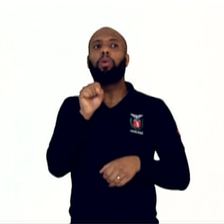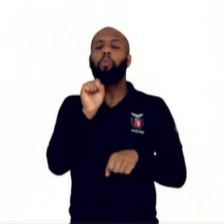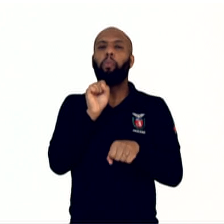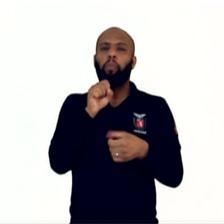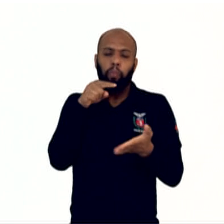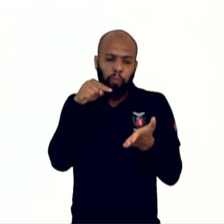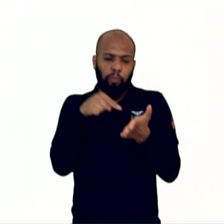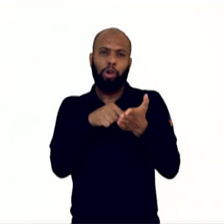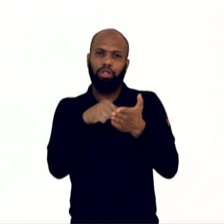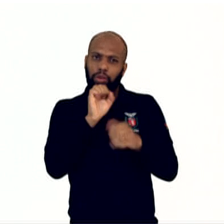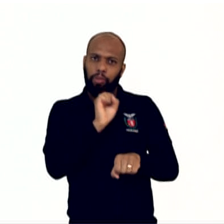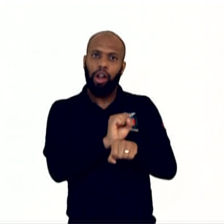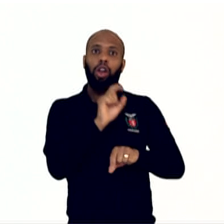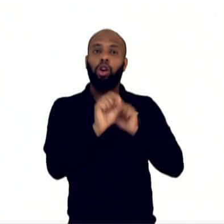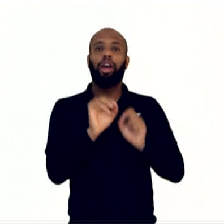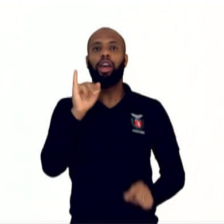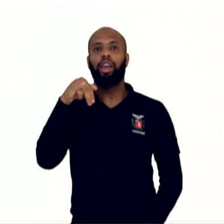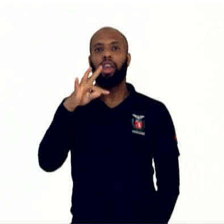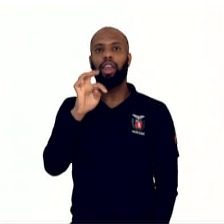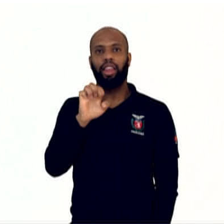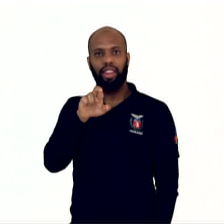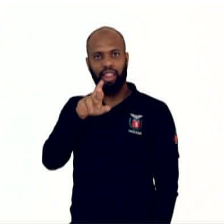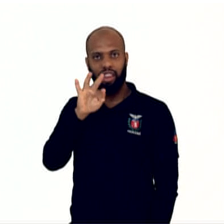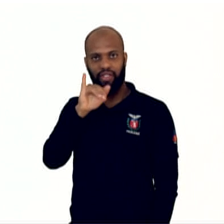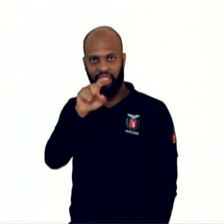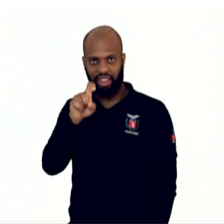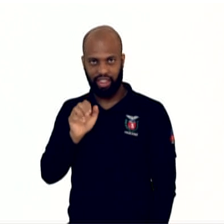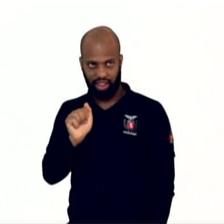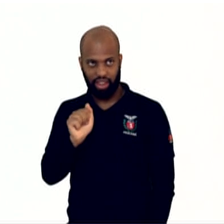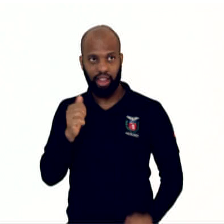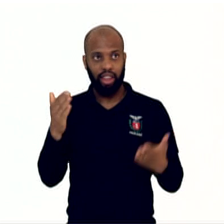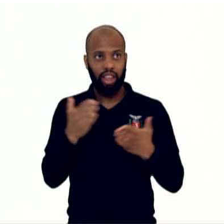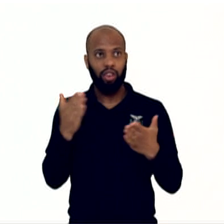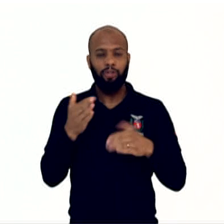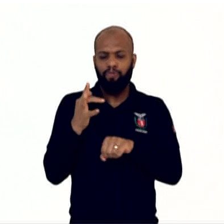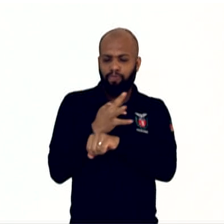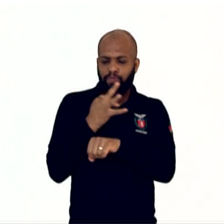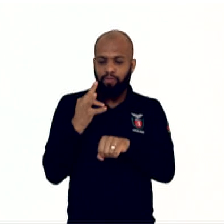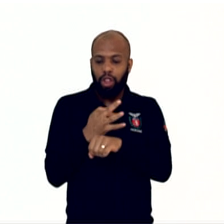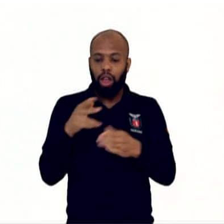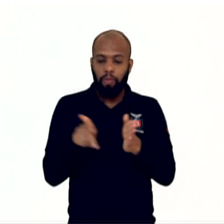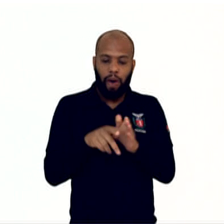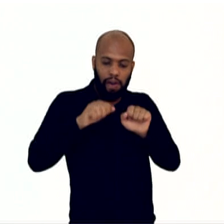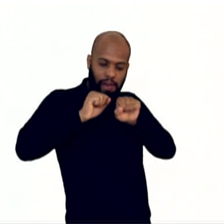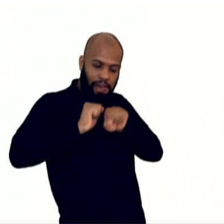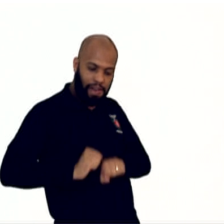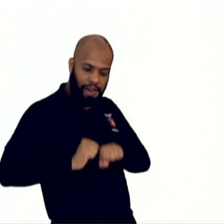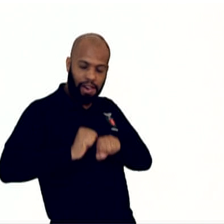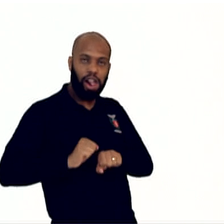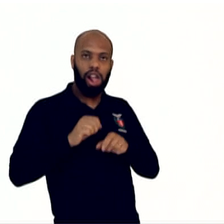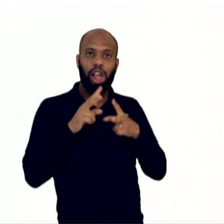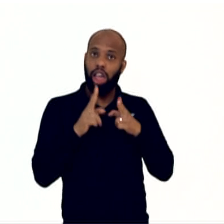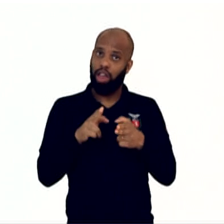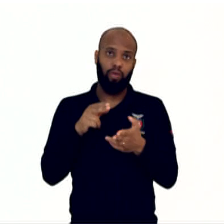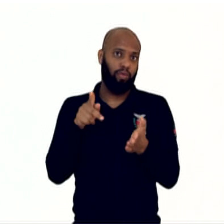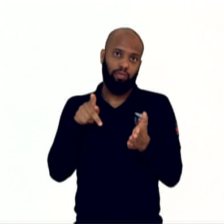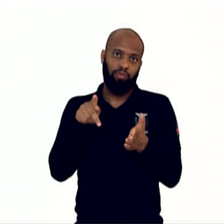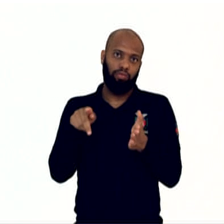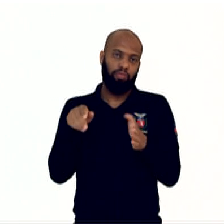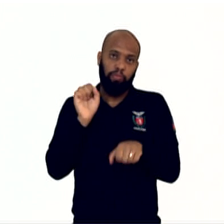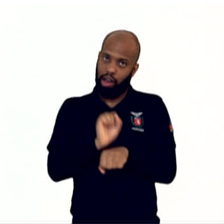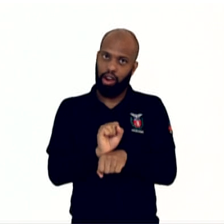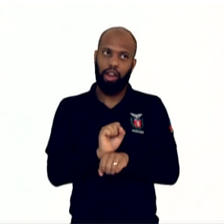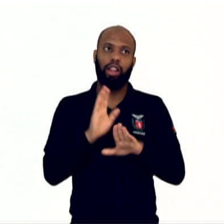no meio é a interfixa. Resistente, ponto de apoio. Ponto de apoio, gente, é a mesma coisa que ponto fixo.